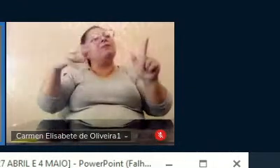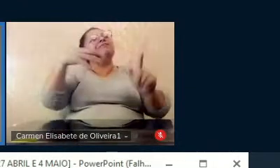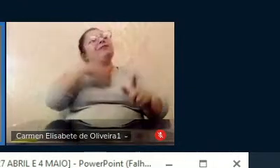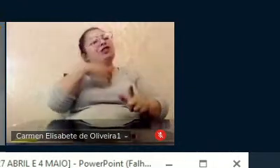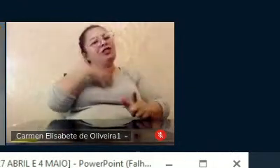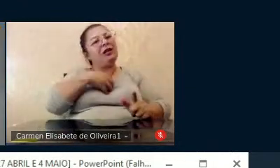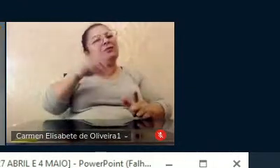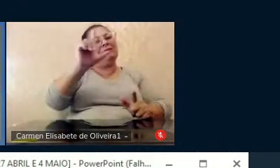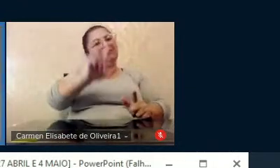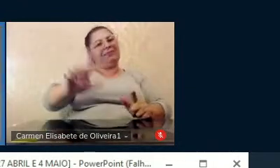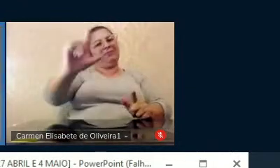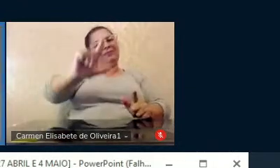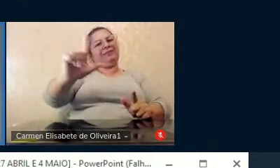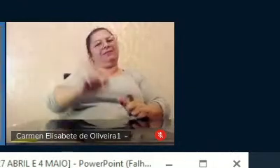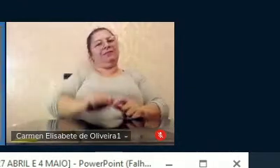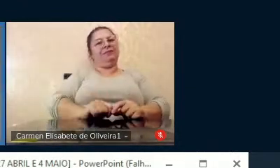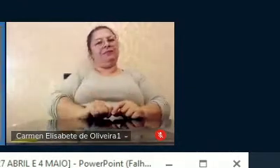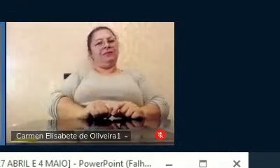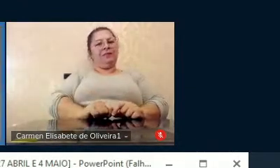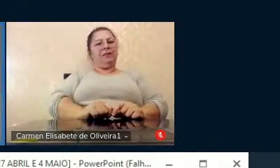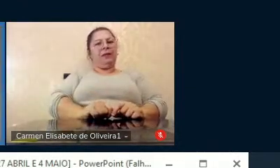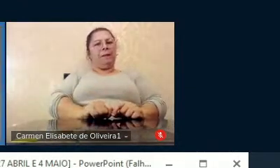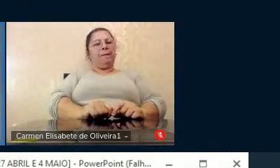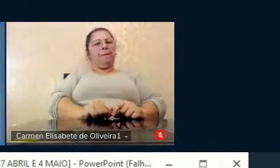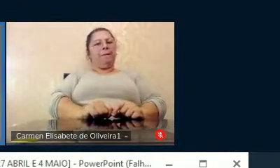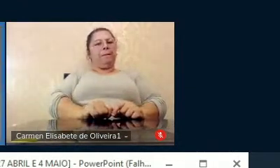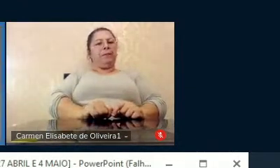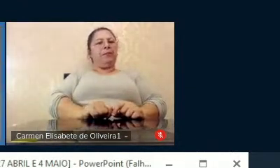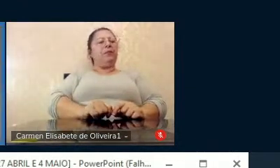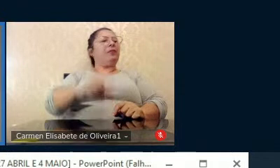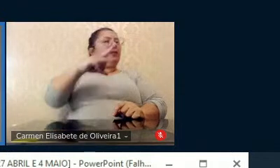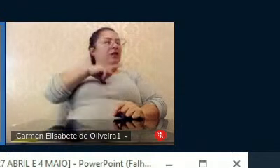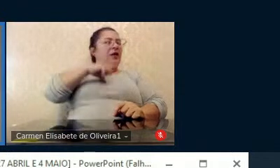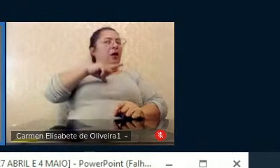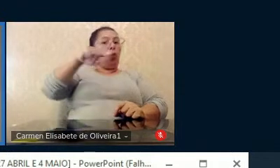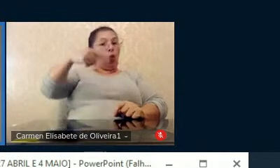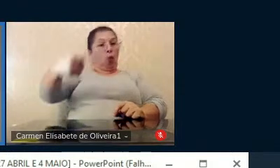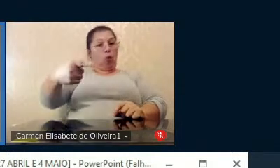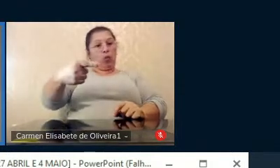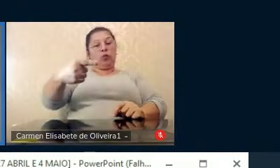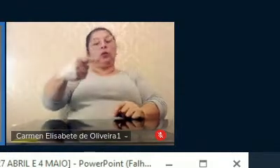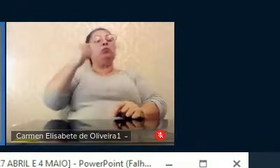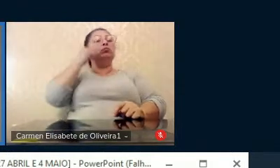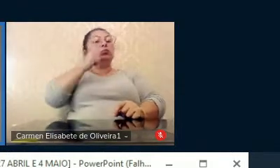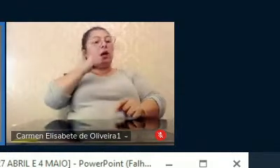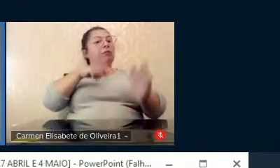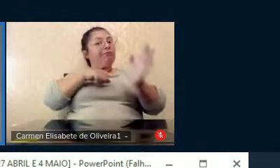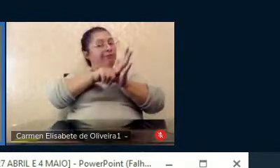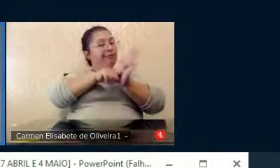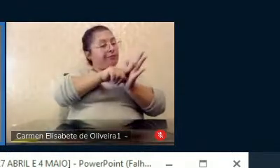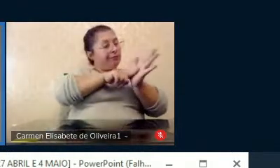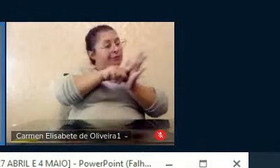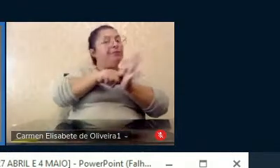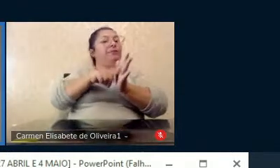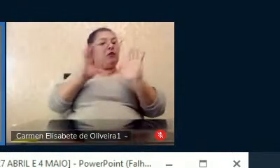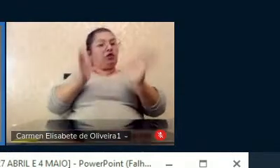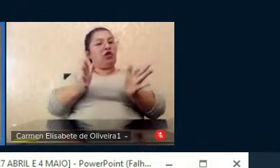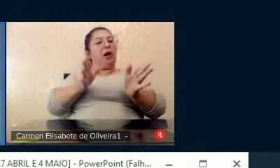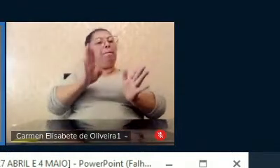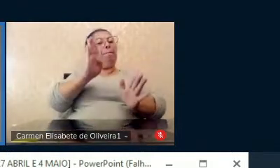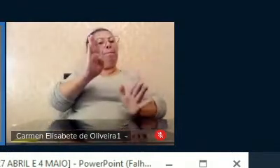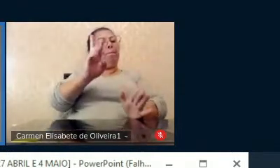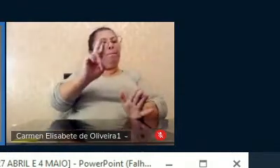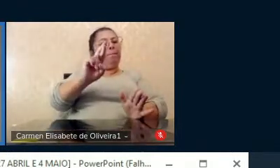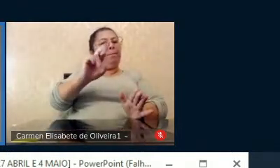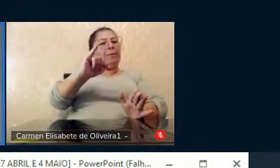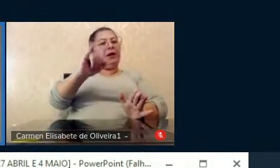literatura. Eu trago aqui Sutton Spence, aquela é uma pesquisadora britânica, que atualmente ela